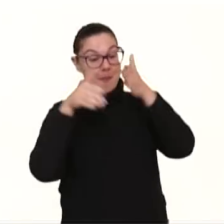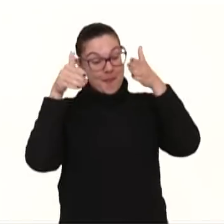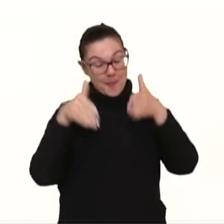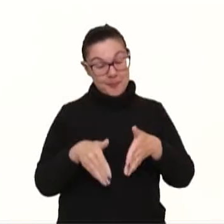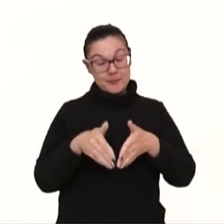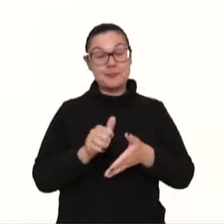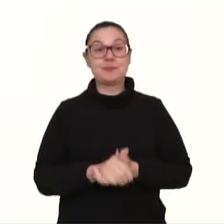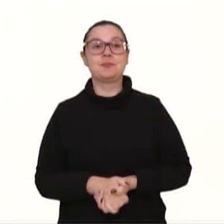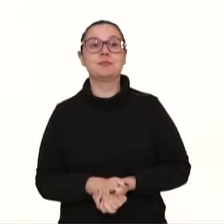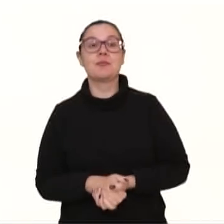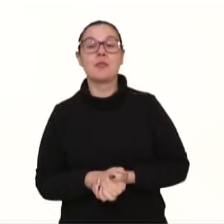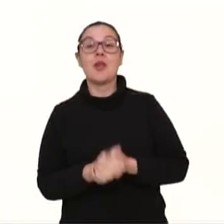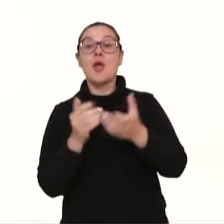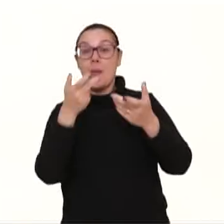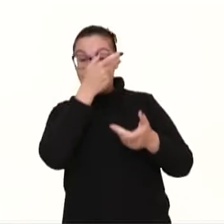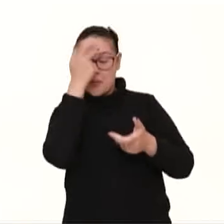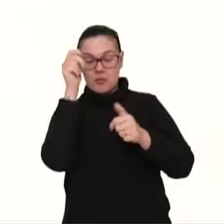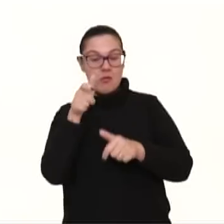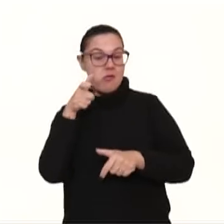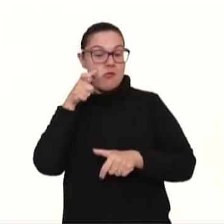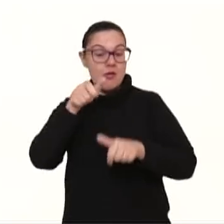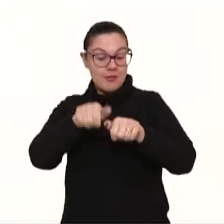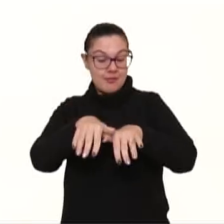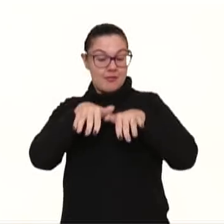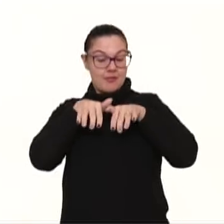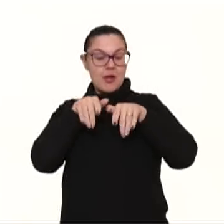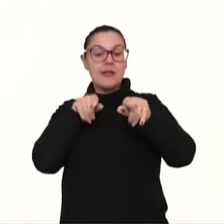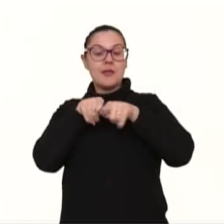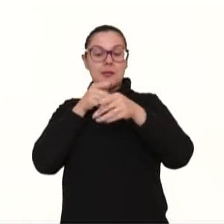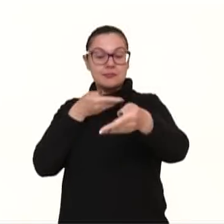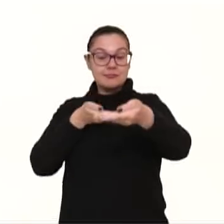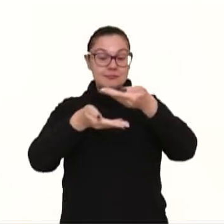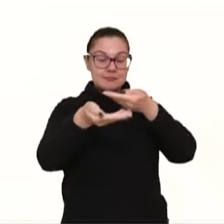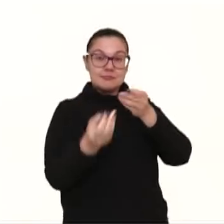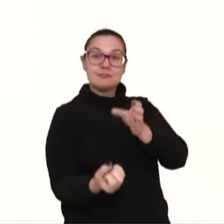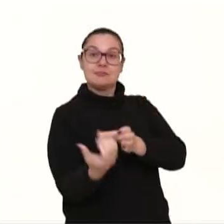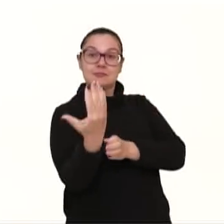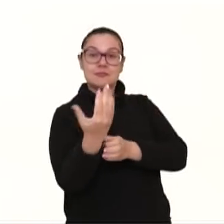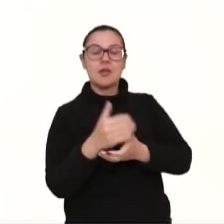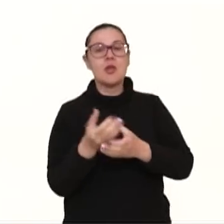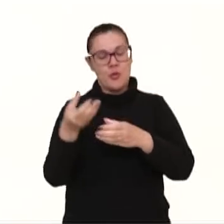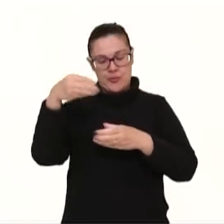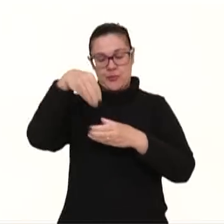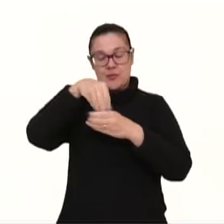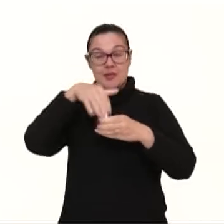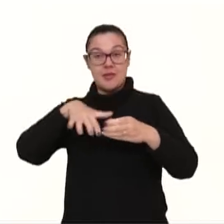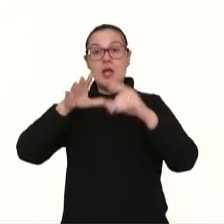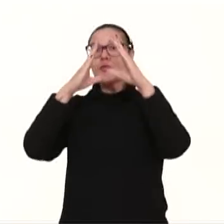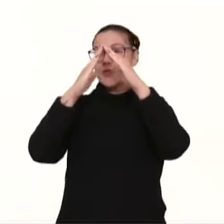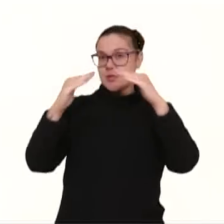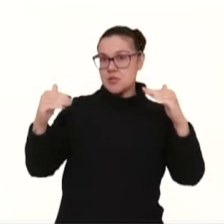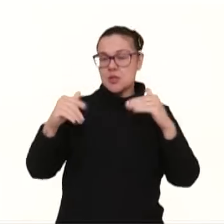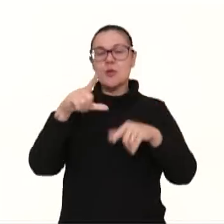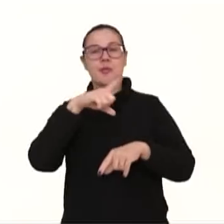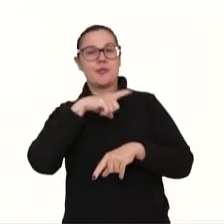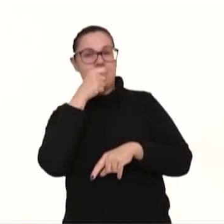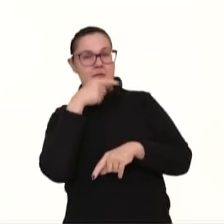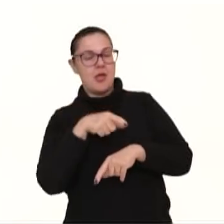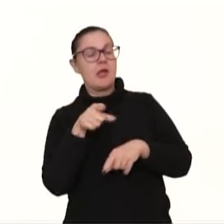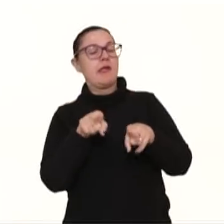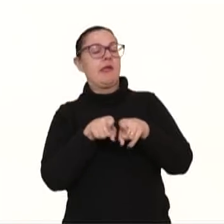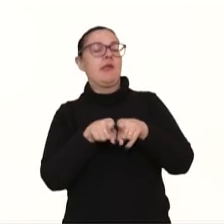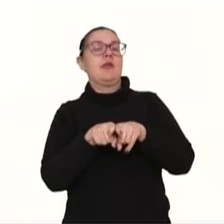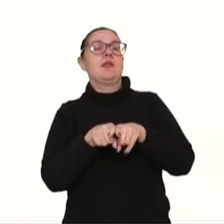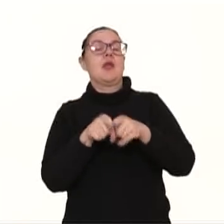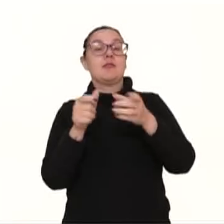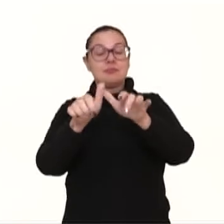participativa, quando o público participa do processo criativo. Então, dentro do circo tem essa ideia de